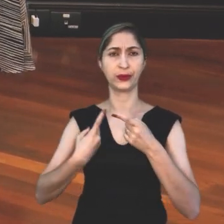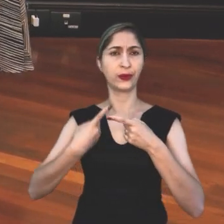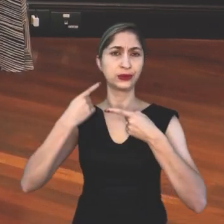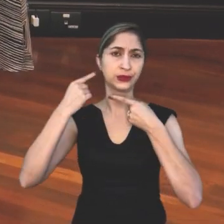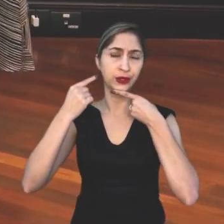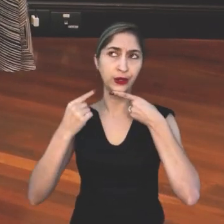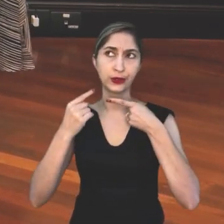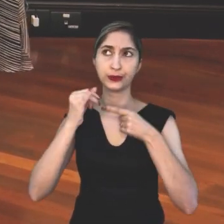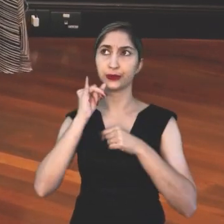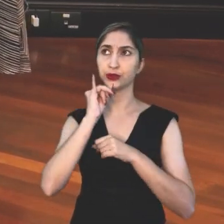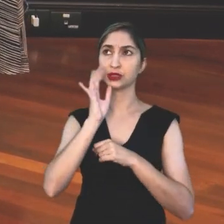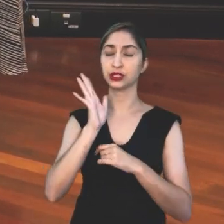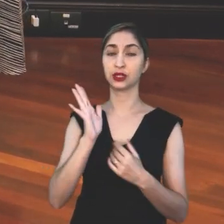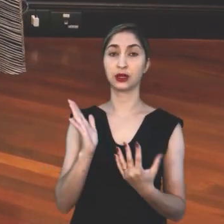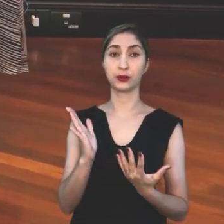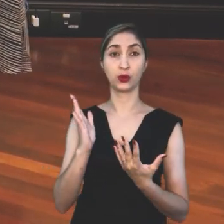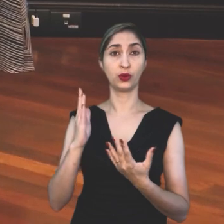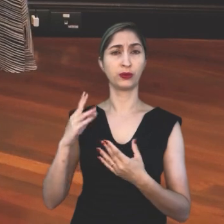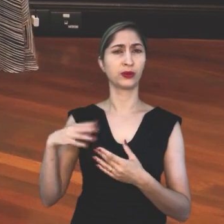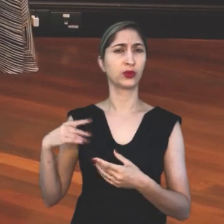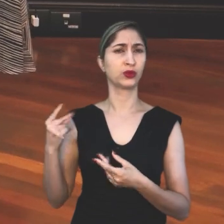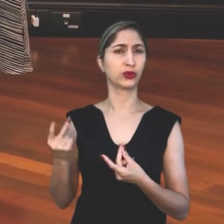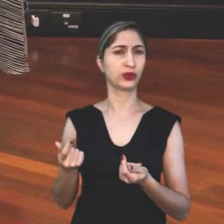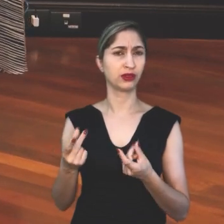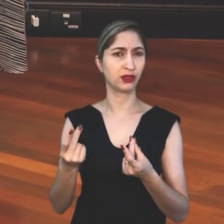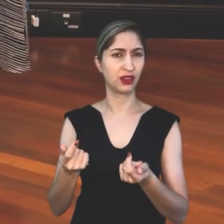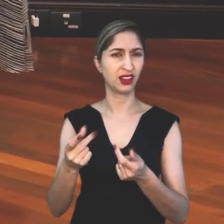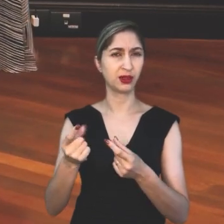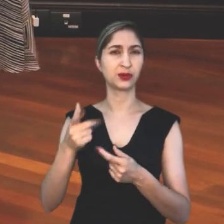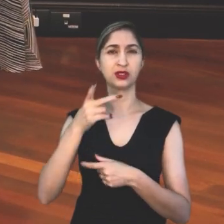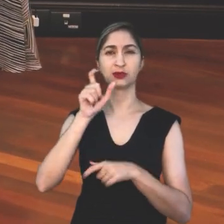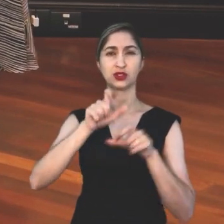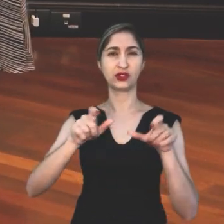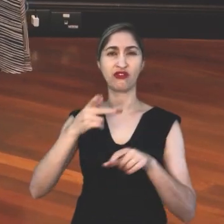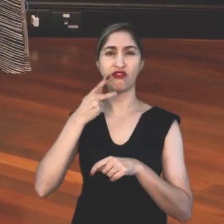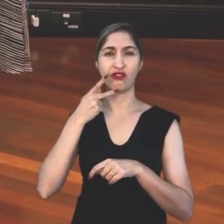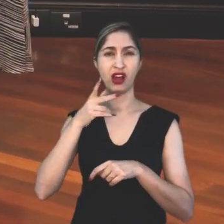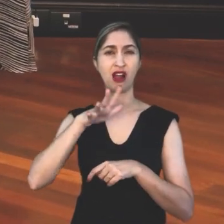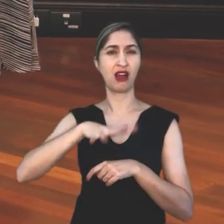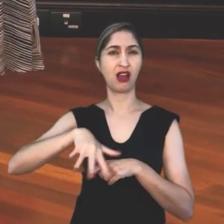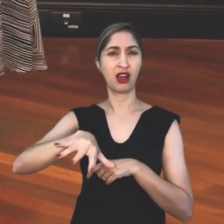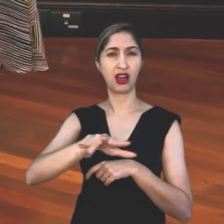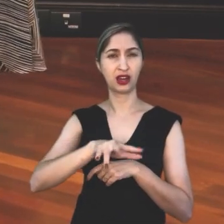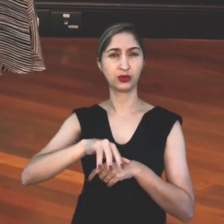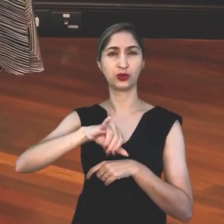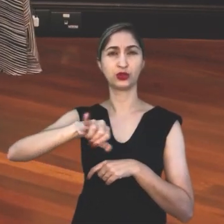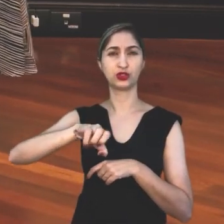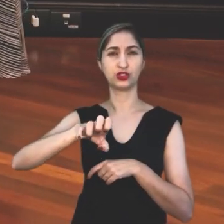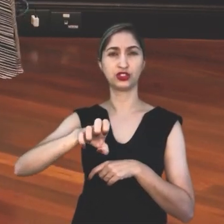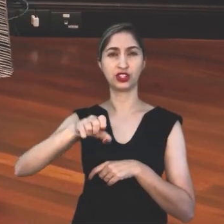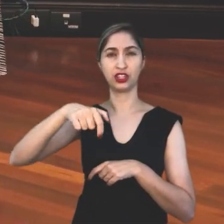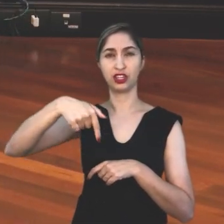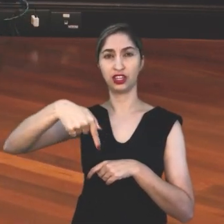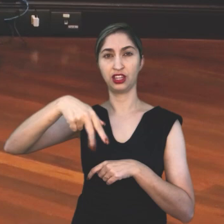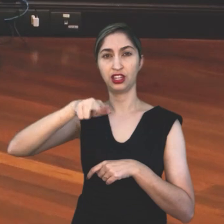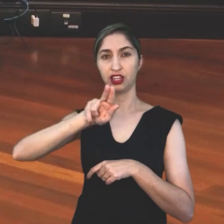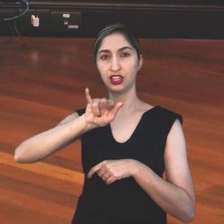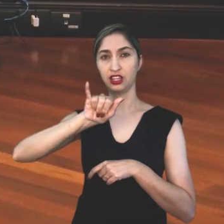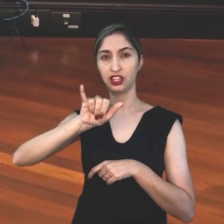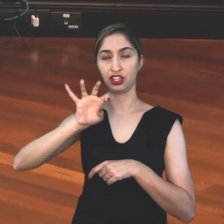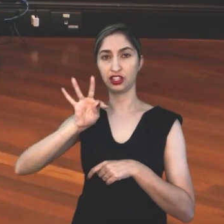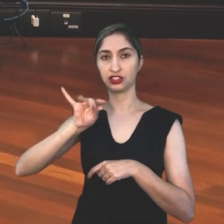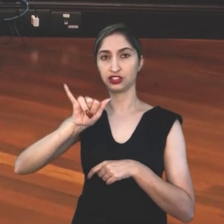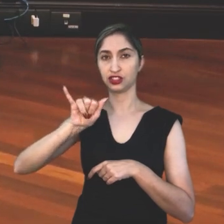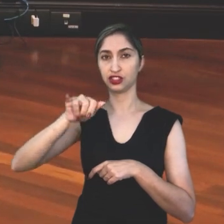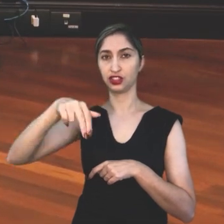um senso crítico mesmo em relação a essa região, né? Que por muito tempo as pessoas falavam, é uma região de muita pobreza,